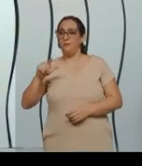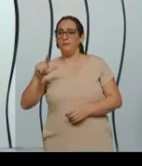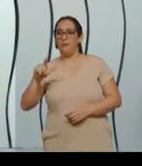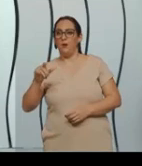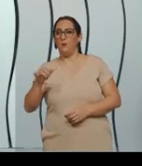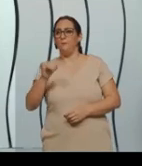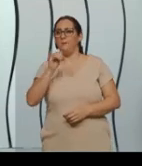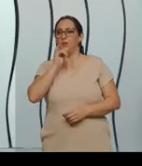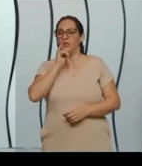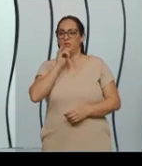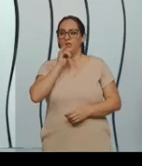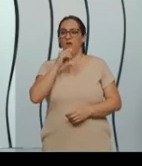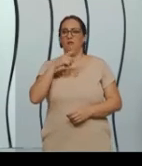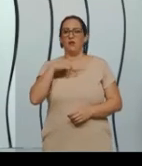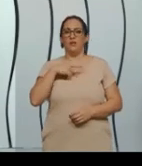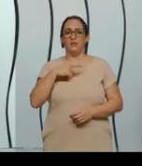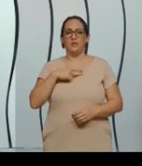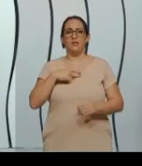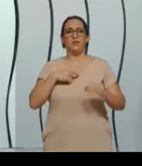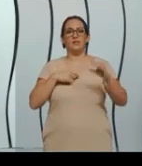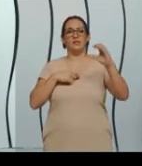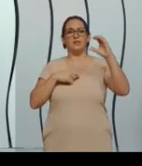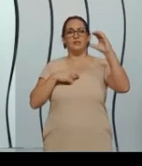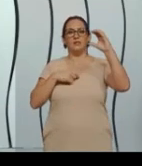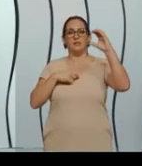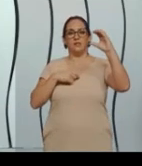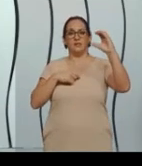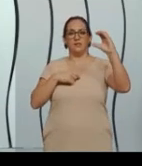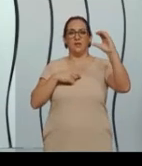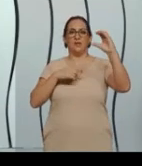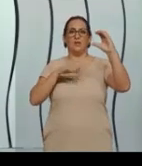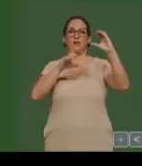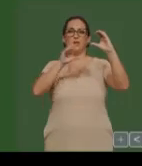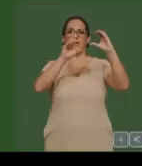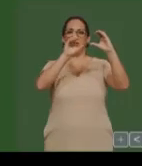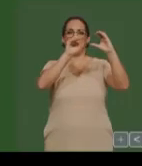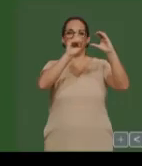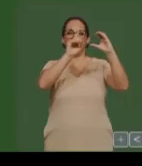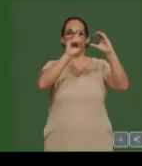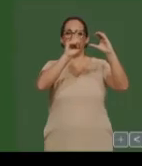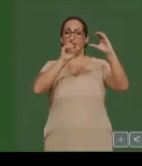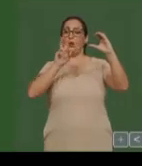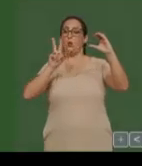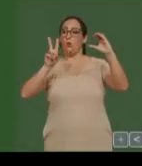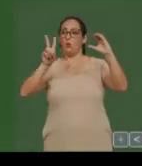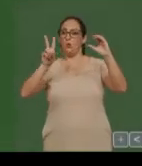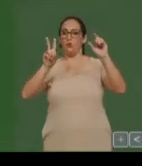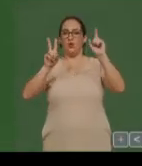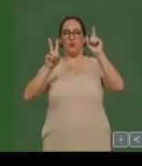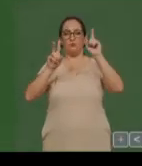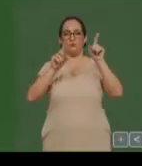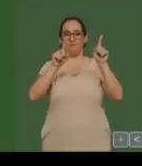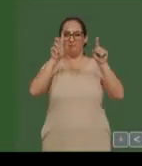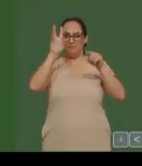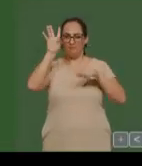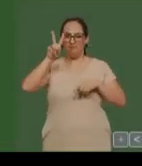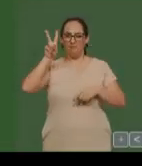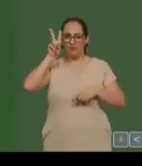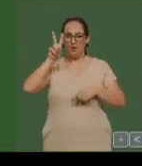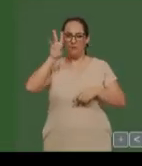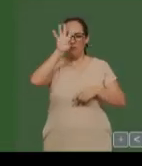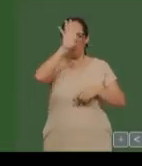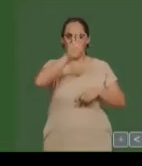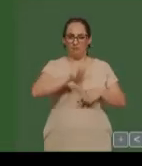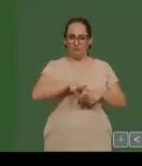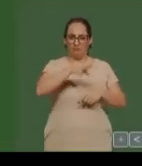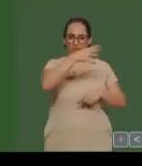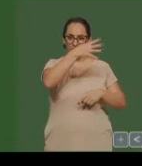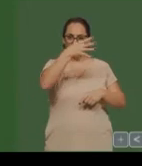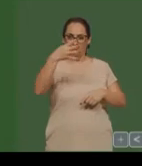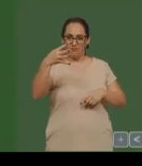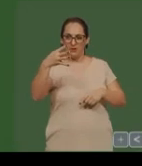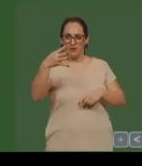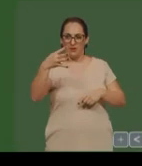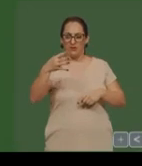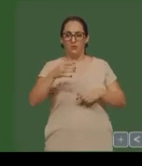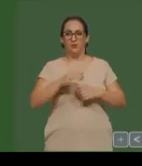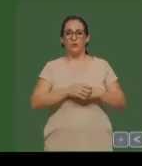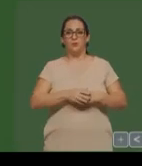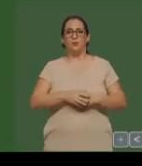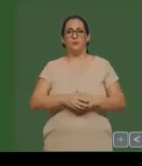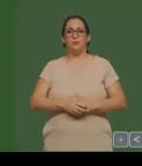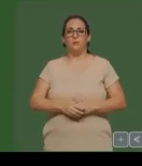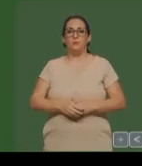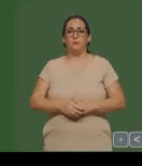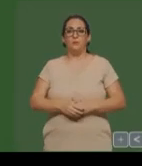centena, dezena, unidade. Você lembra do quadro posicional? Aí, agora, você está vendo o